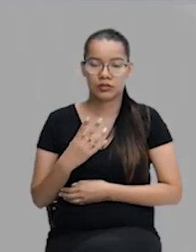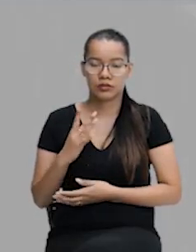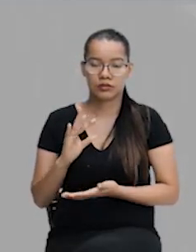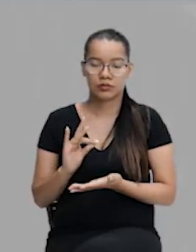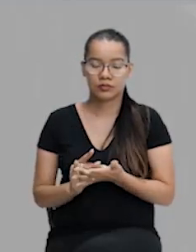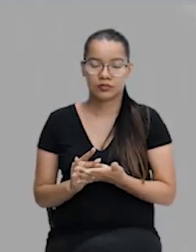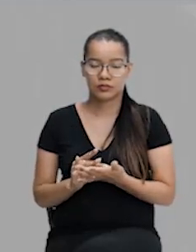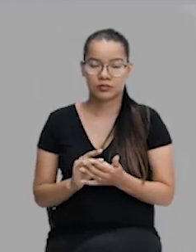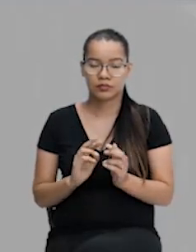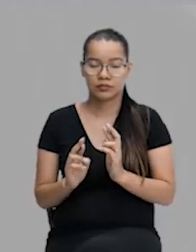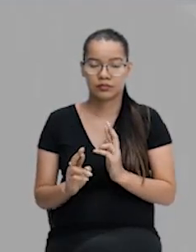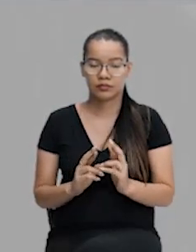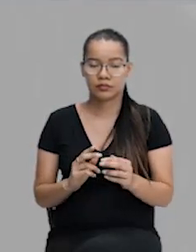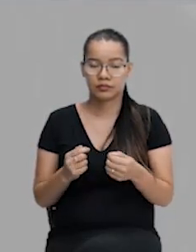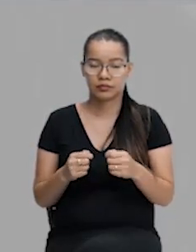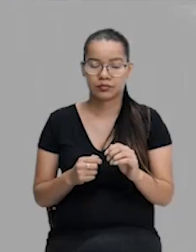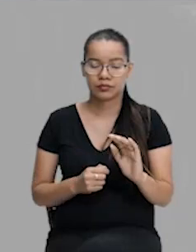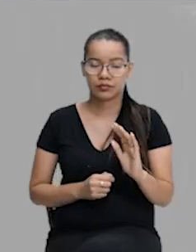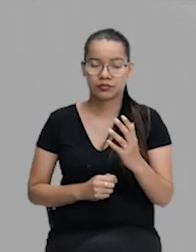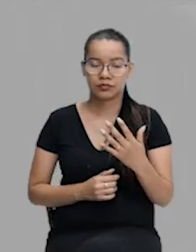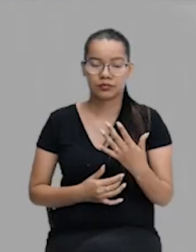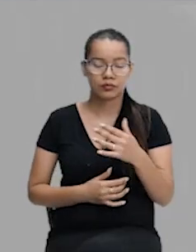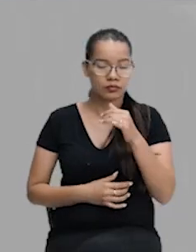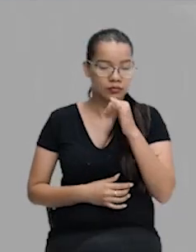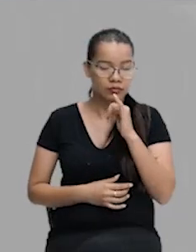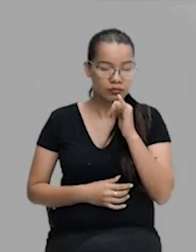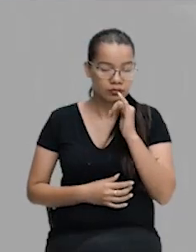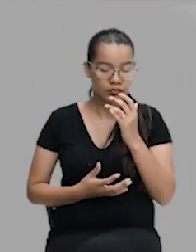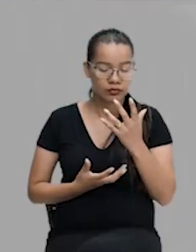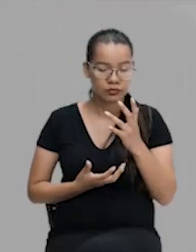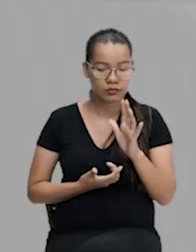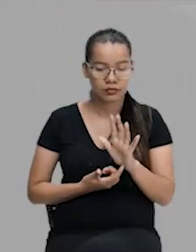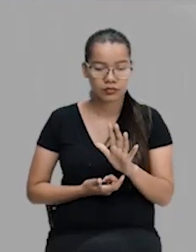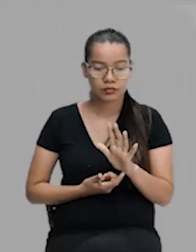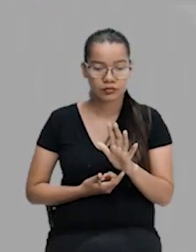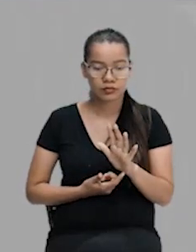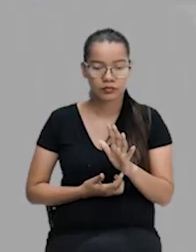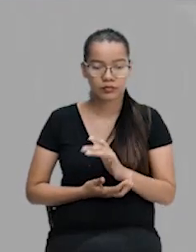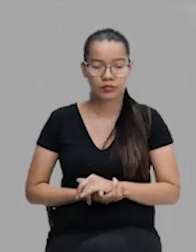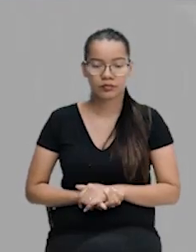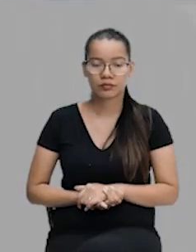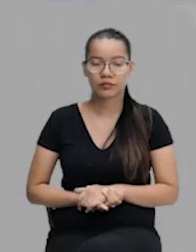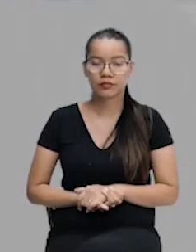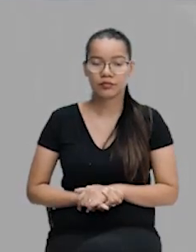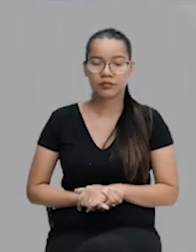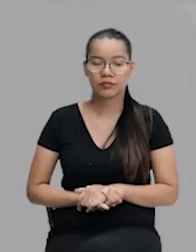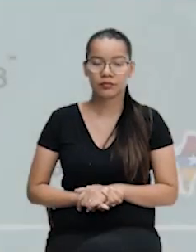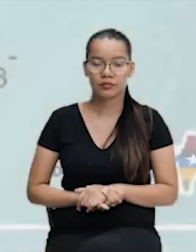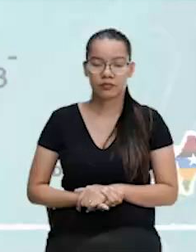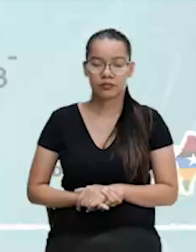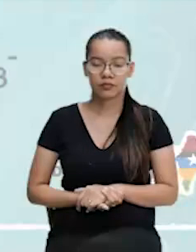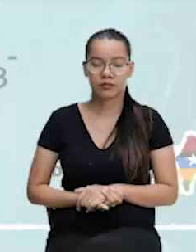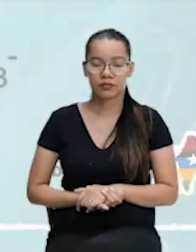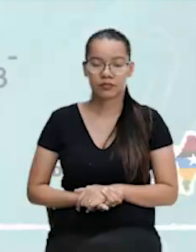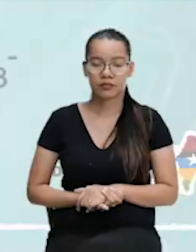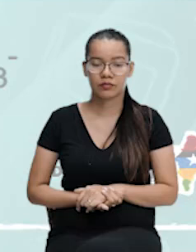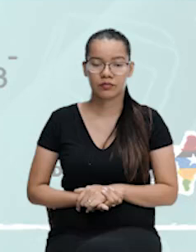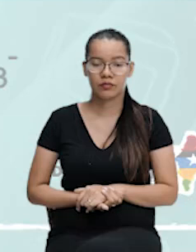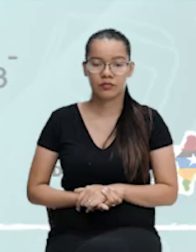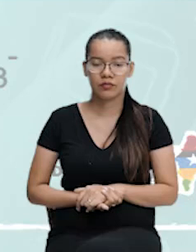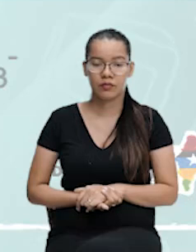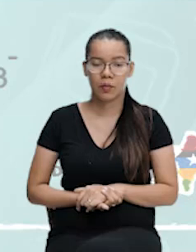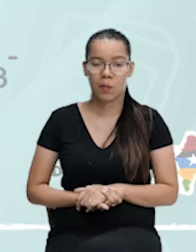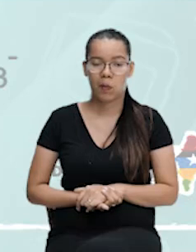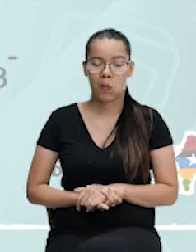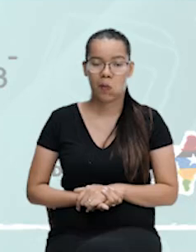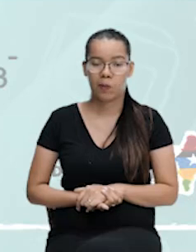possa ocorrer. Então, como exemplo, eu trouxe para vocês a reação do nitrato de chumbo com o iodeto